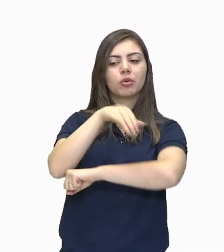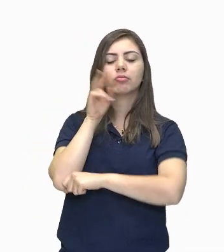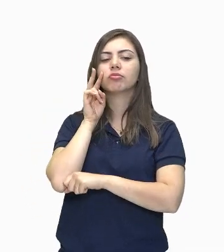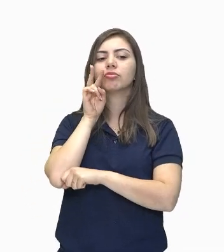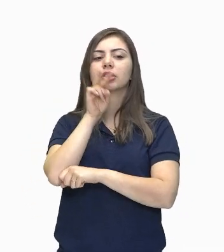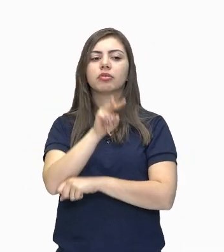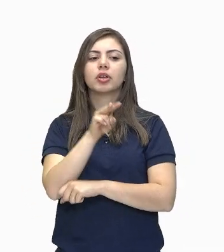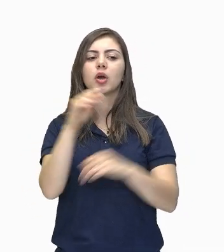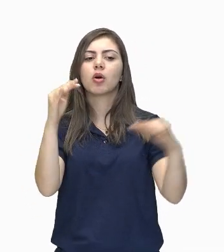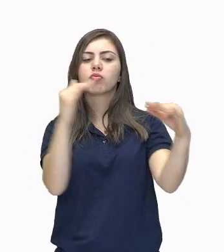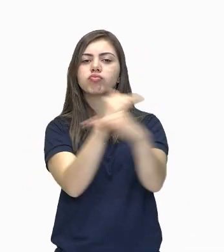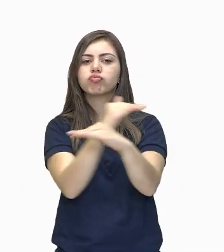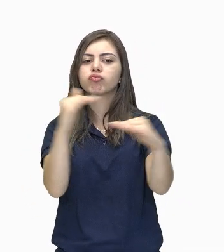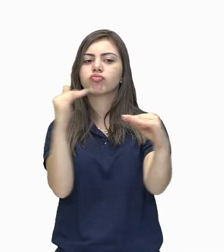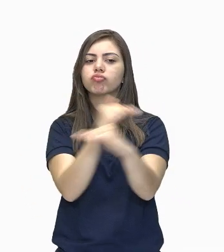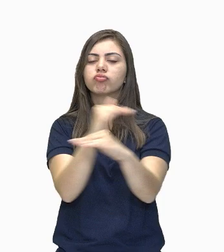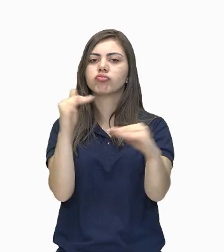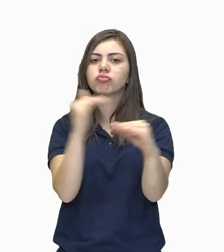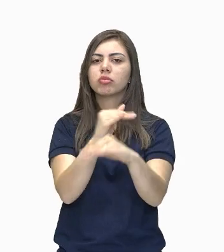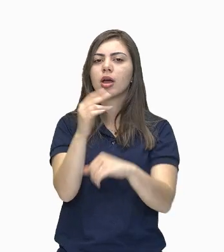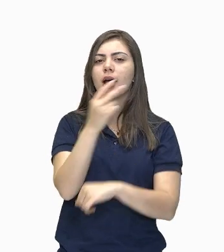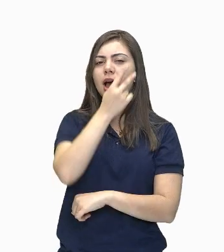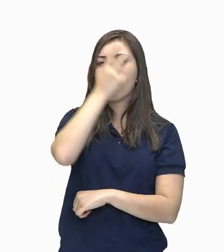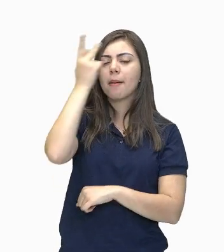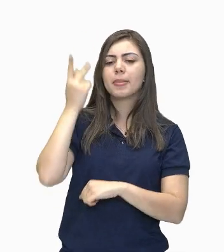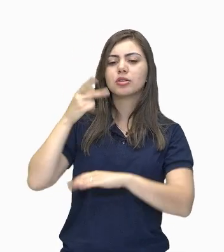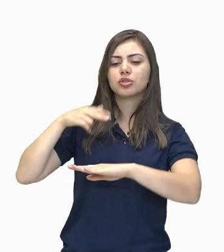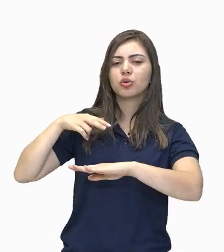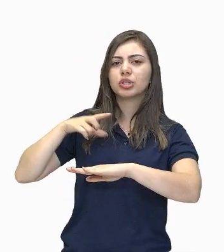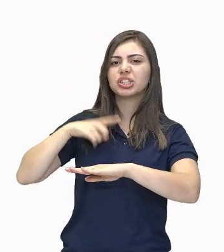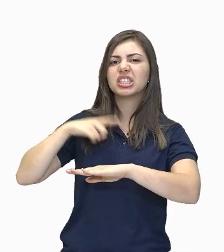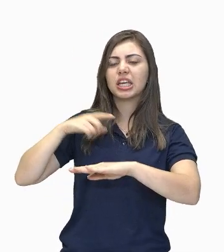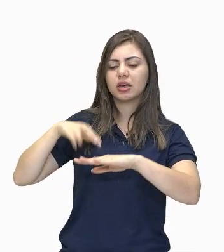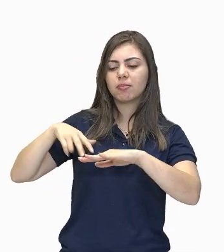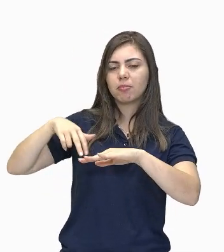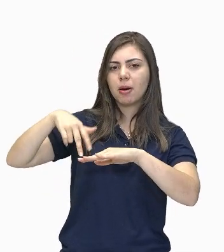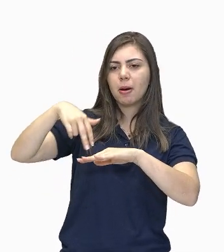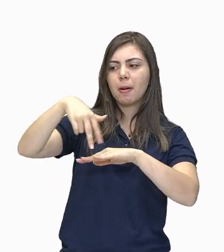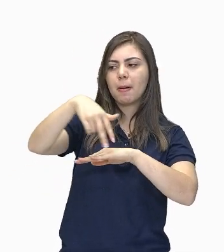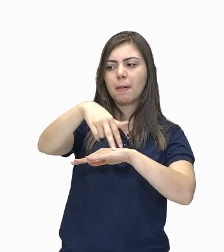observam onde é que as pessoas estão atravessando, né?